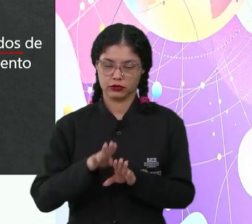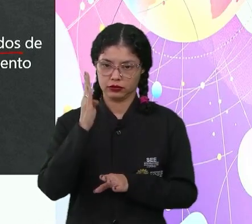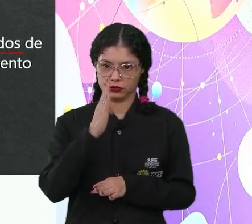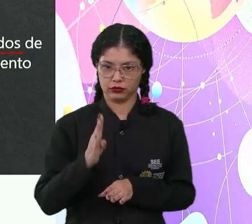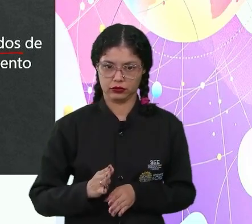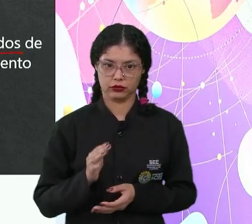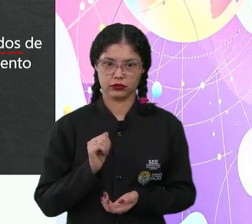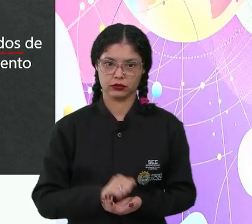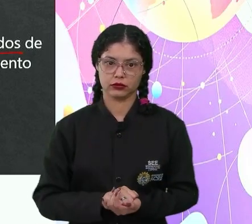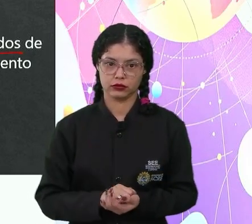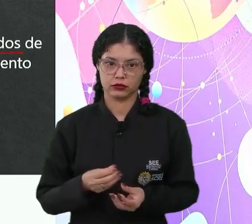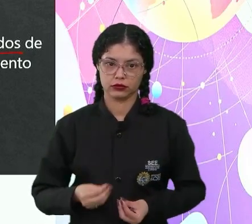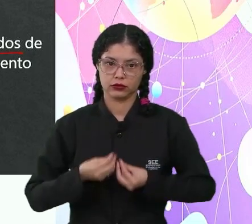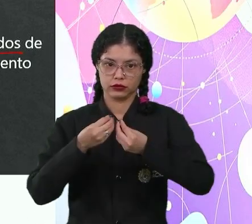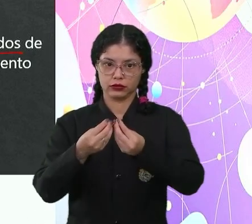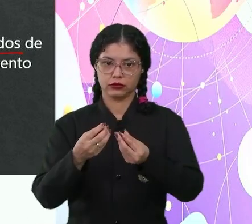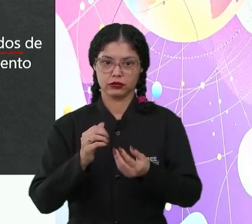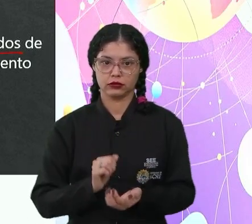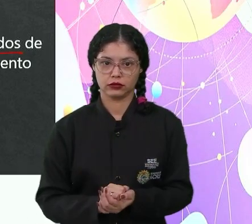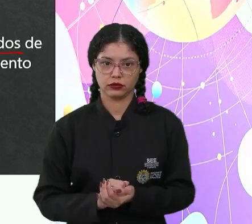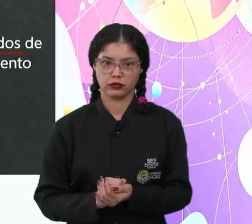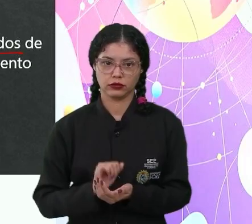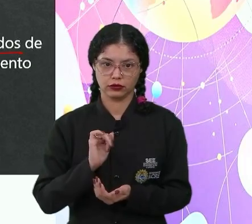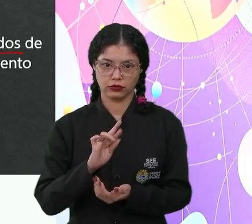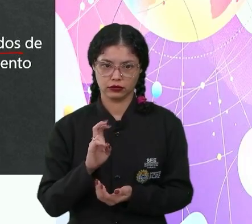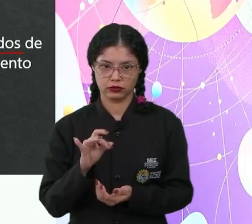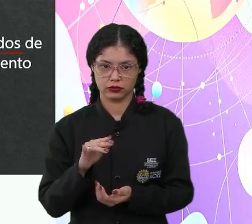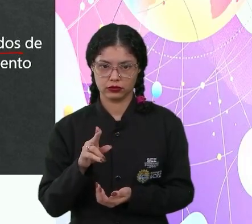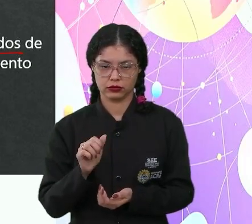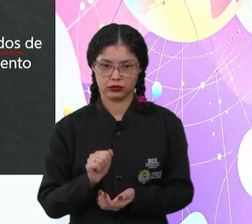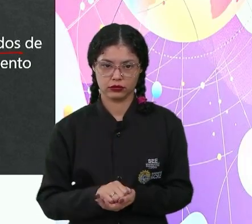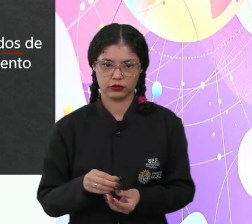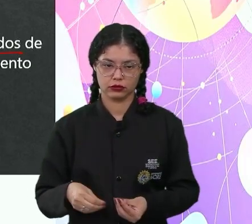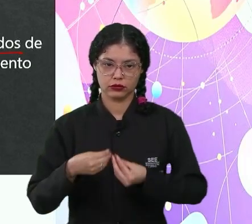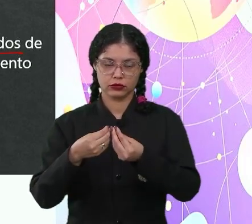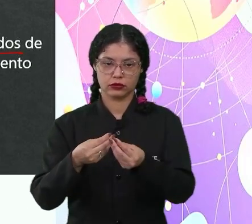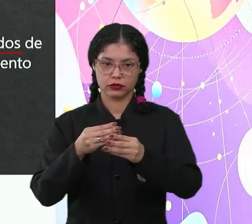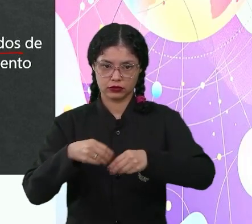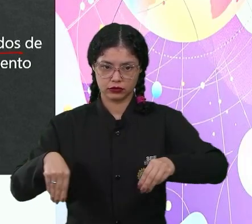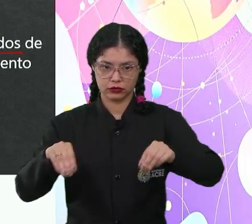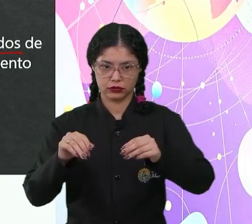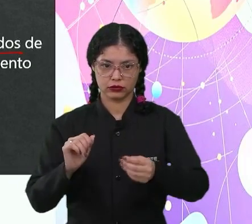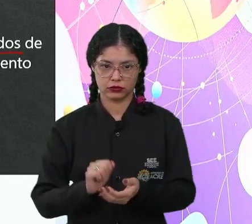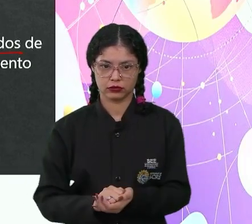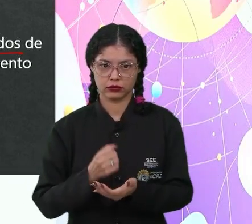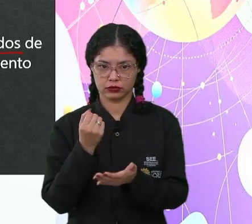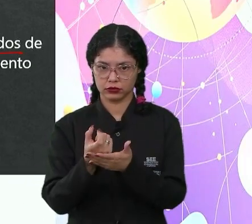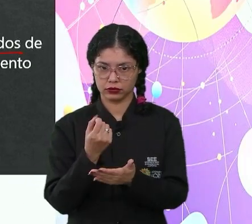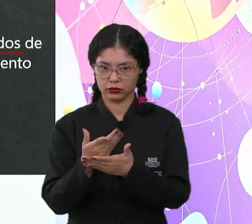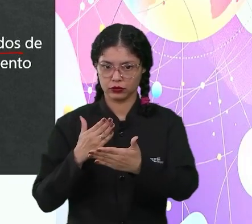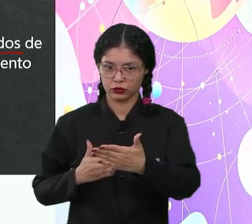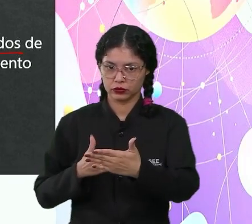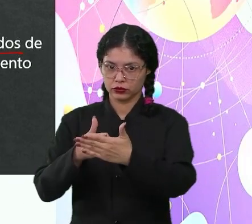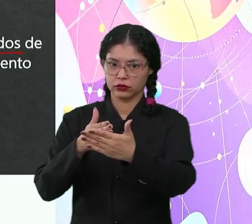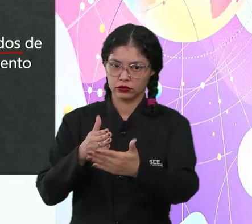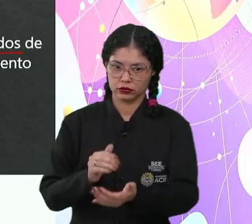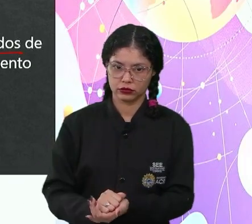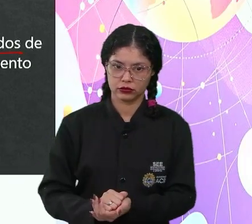Os governos oferecem isenções fiscais e doações de terrenos para